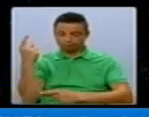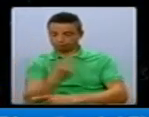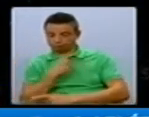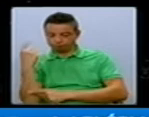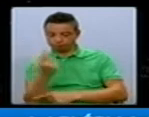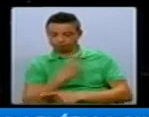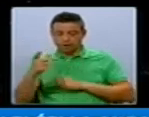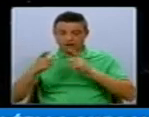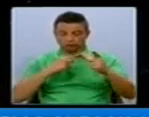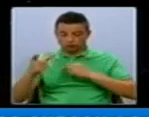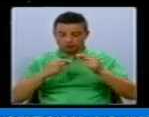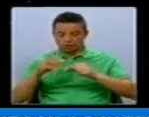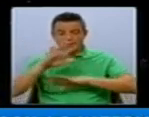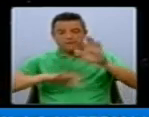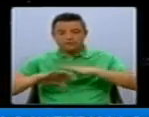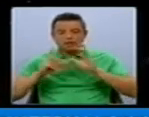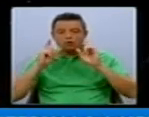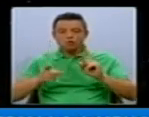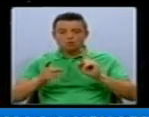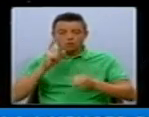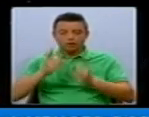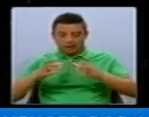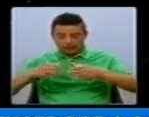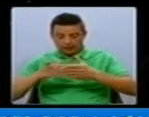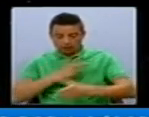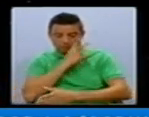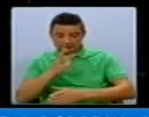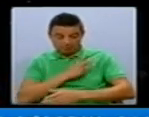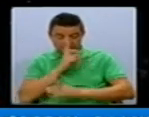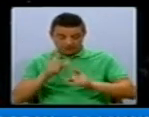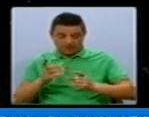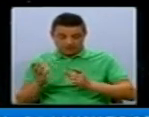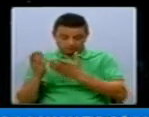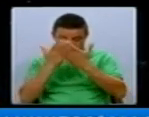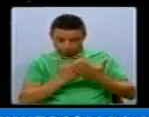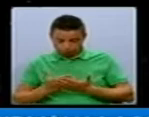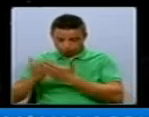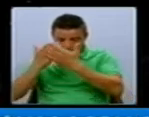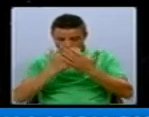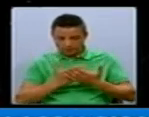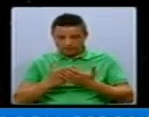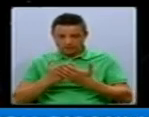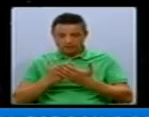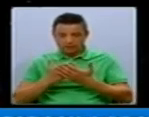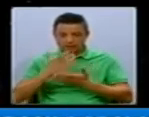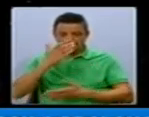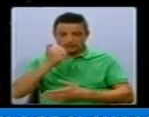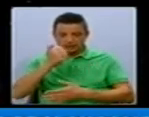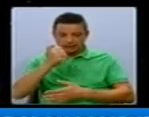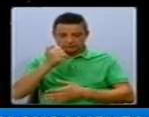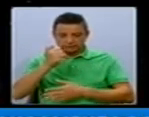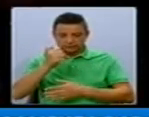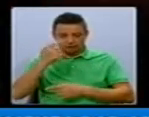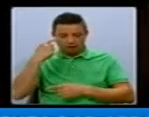Ora, e o que fizeram esta equipa da Universidade de Vanderbilt foi estudar em particular cerca de 15